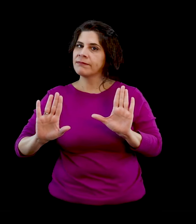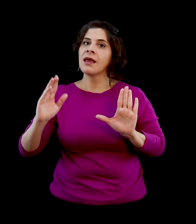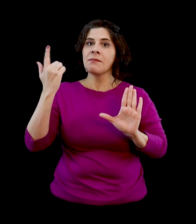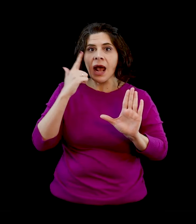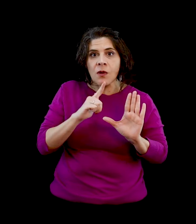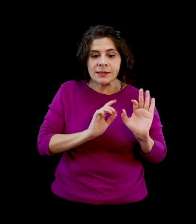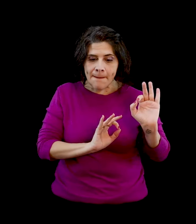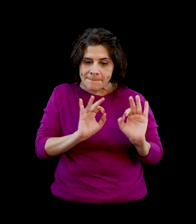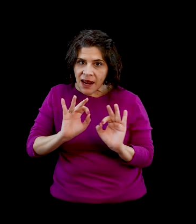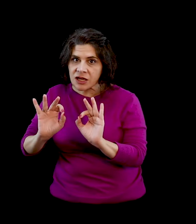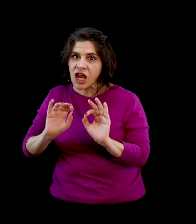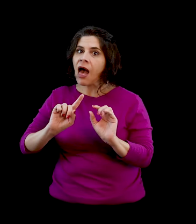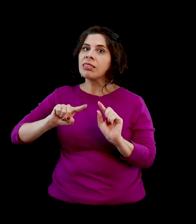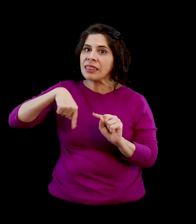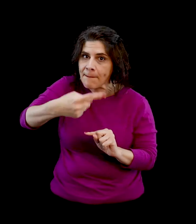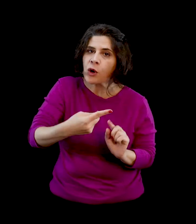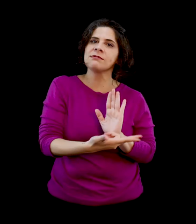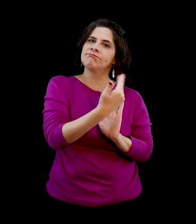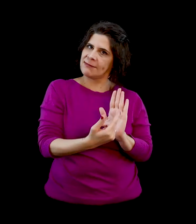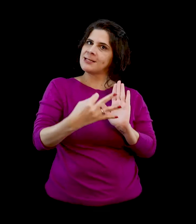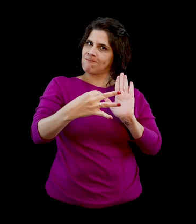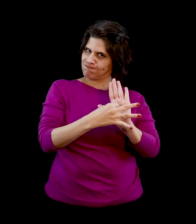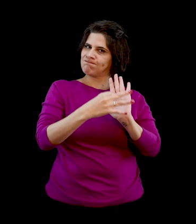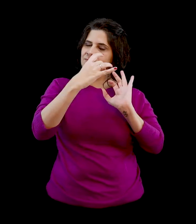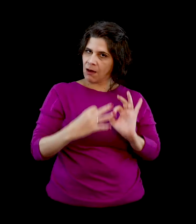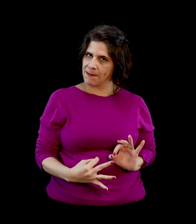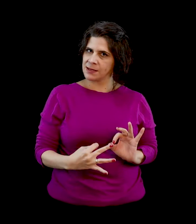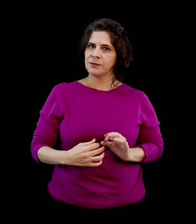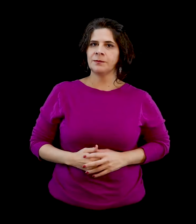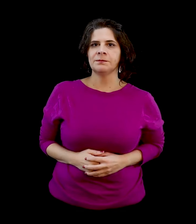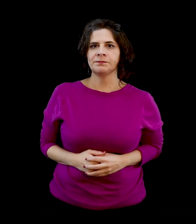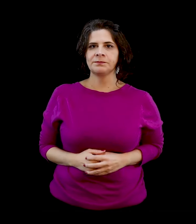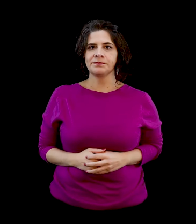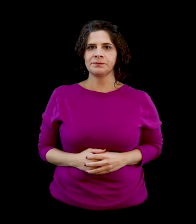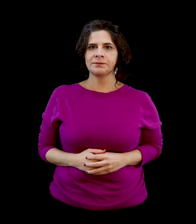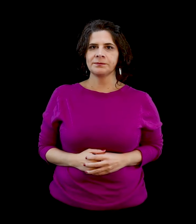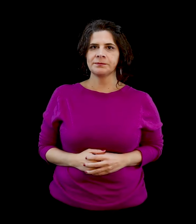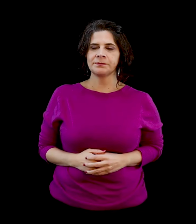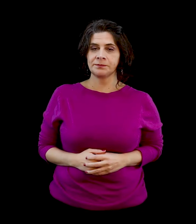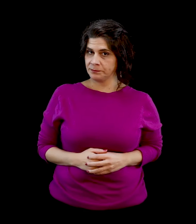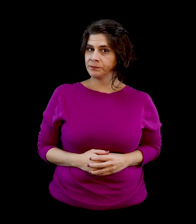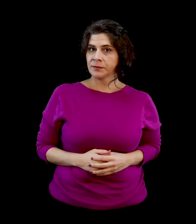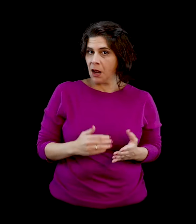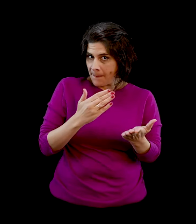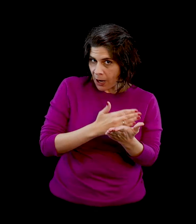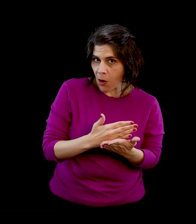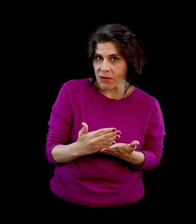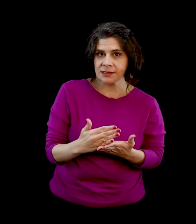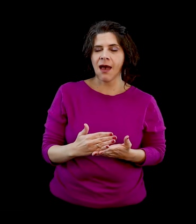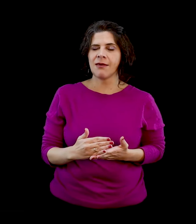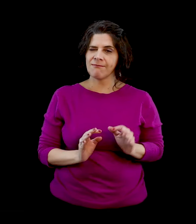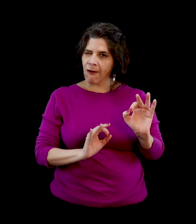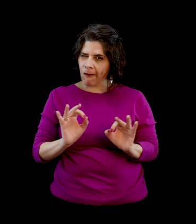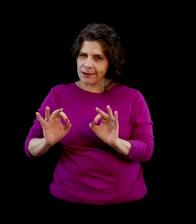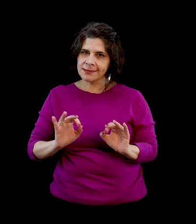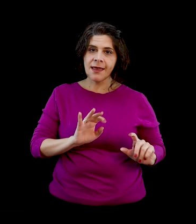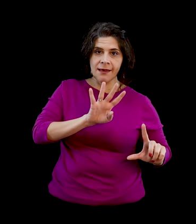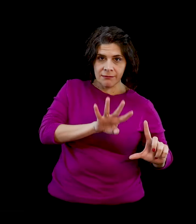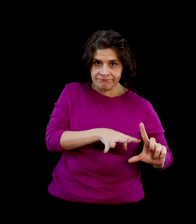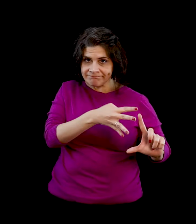para poder aplicar aqui na nossa peça do fenacistoscópio. Vamos lá? Para a gente começar, eu fiz aqui um